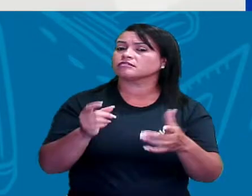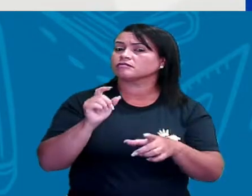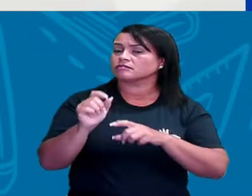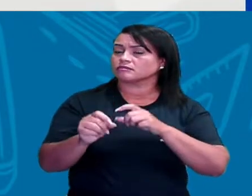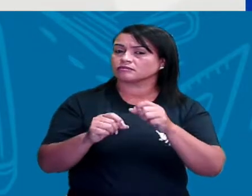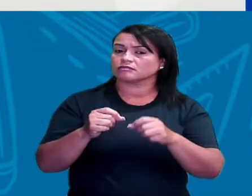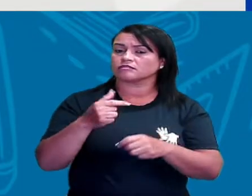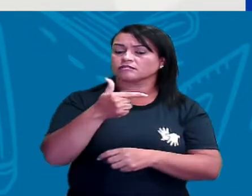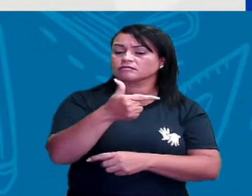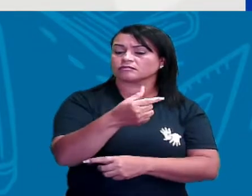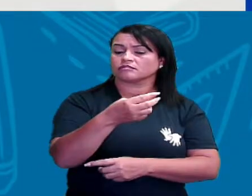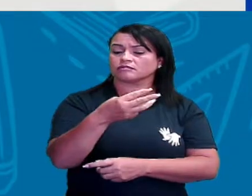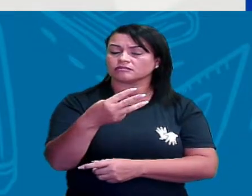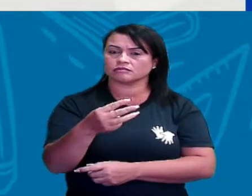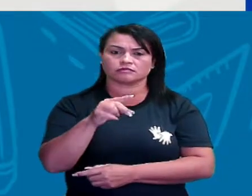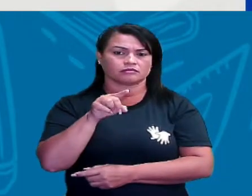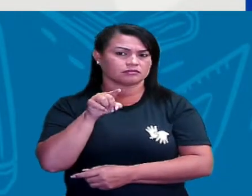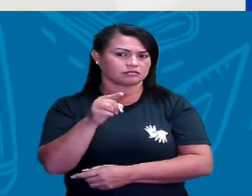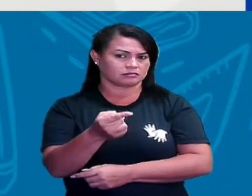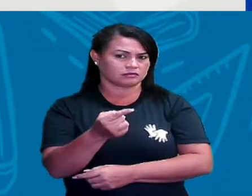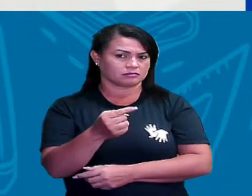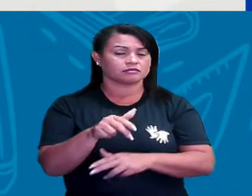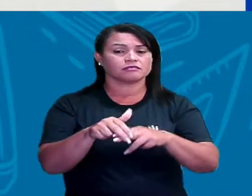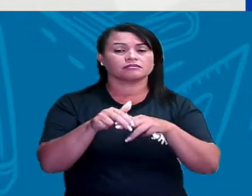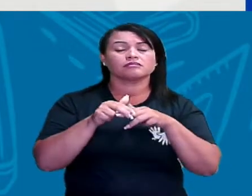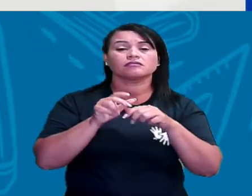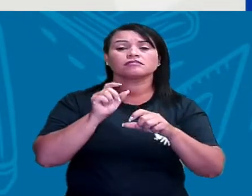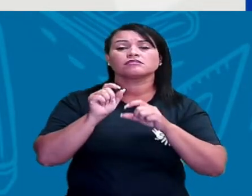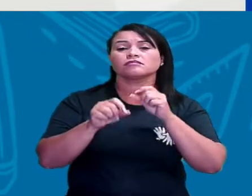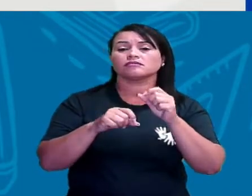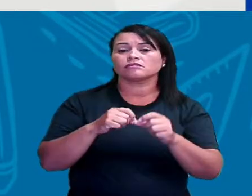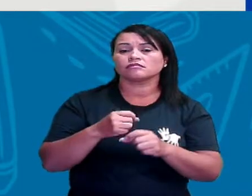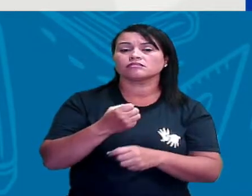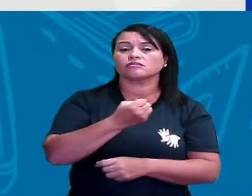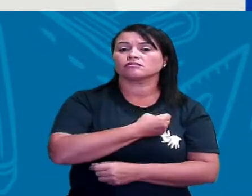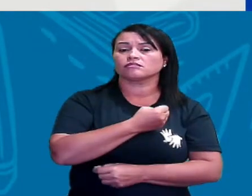como 23.000. Portanto, o número